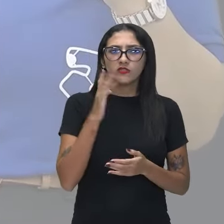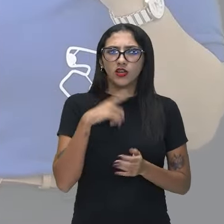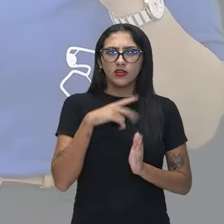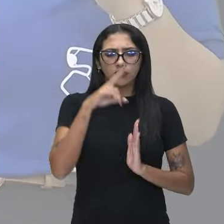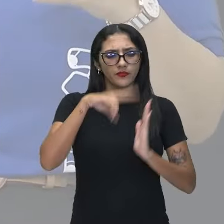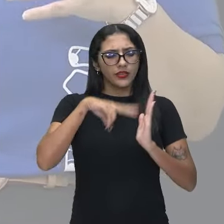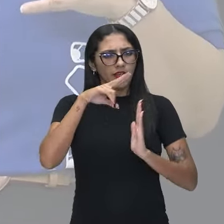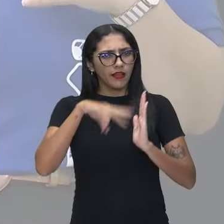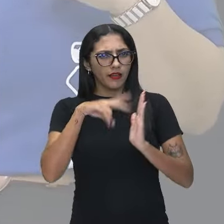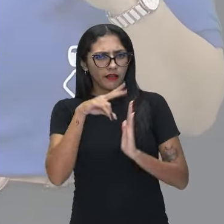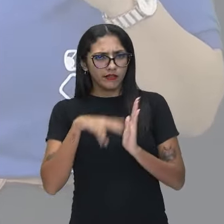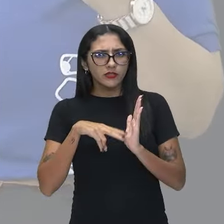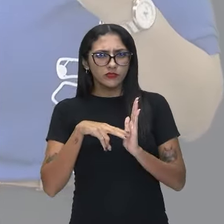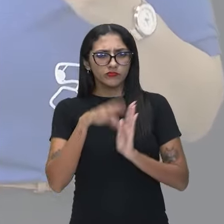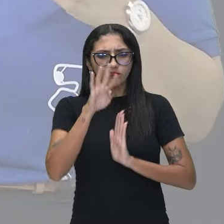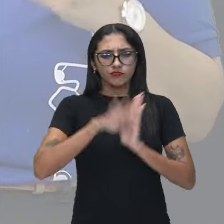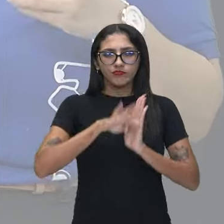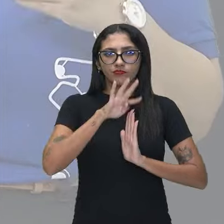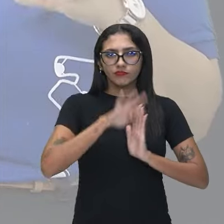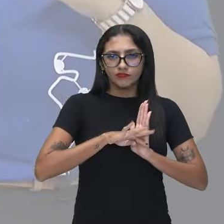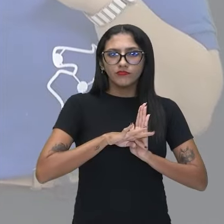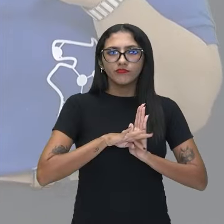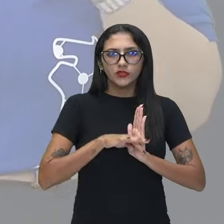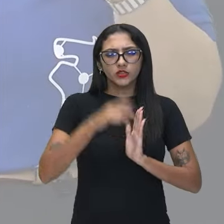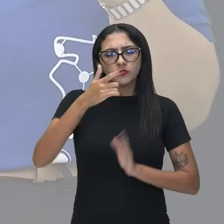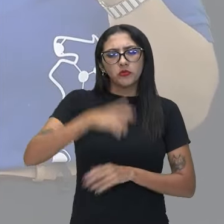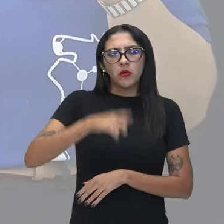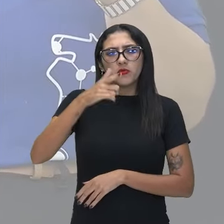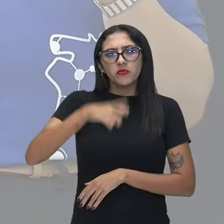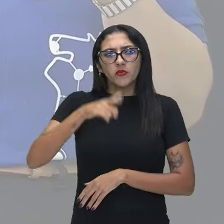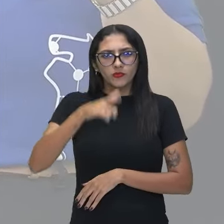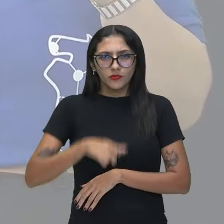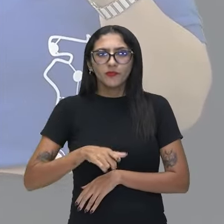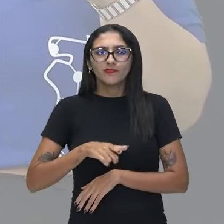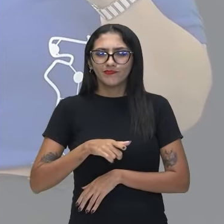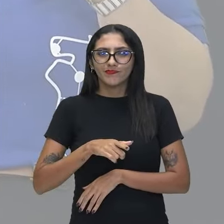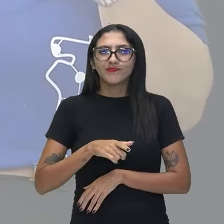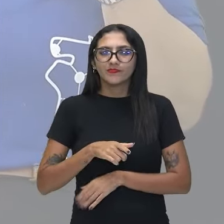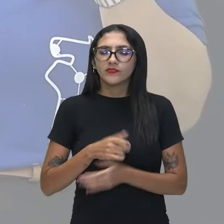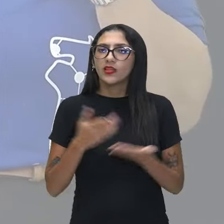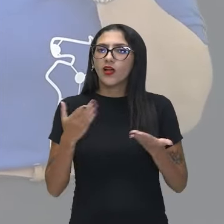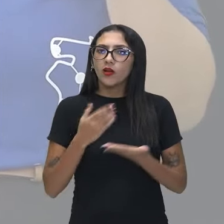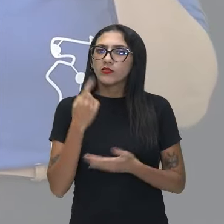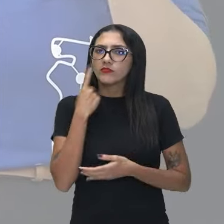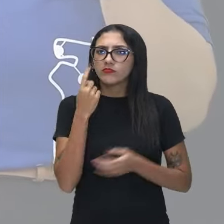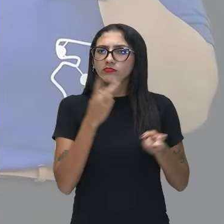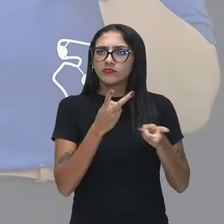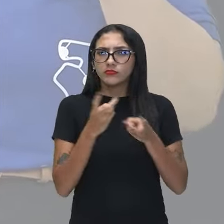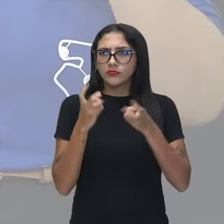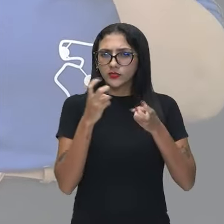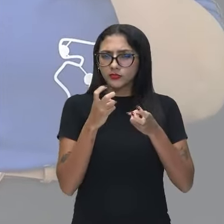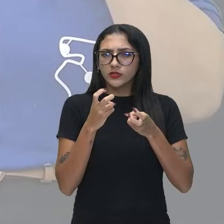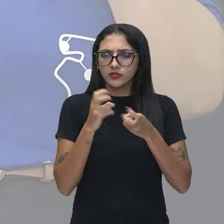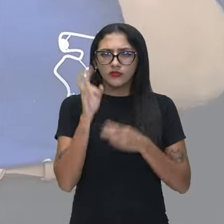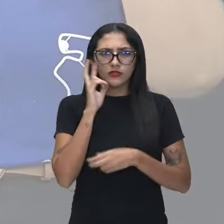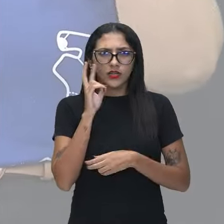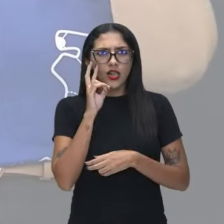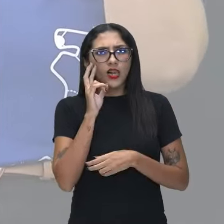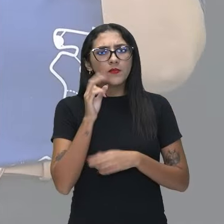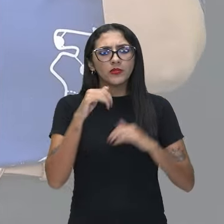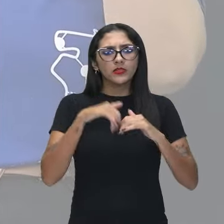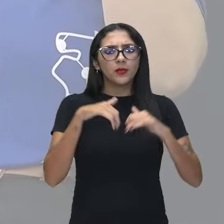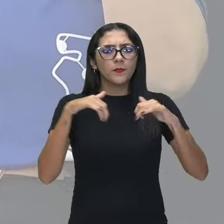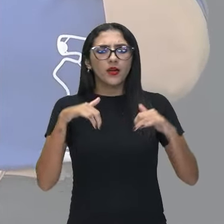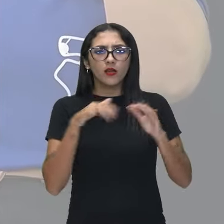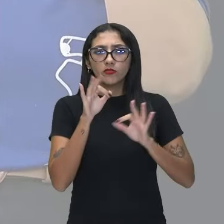deste breve texto mais de uma vez, nós vamos então observar aquela questão da separação, né,